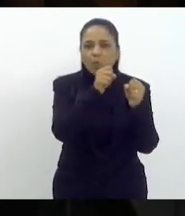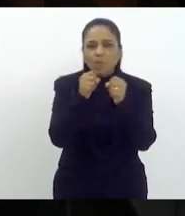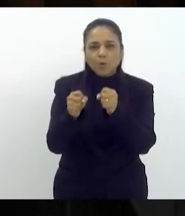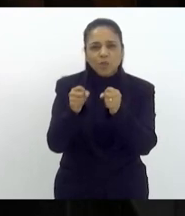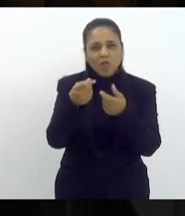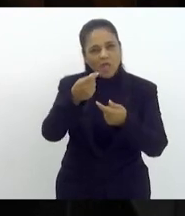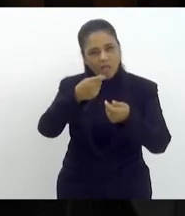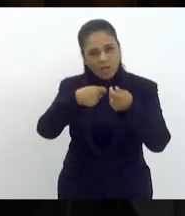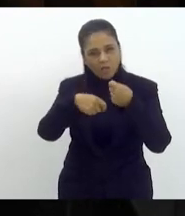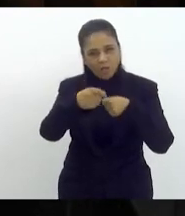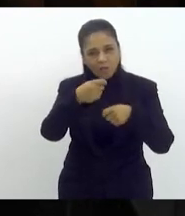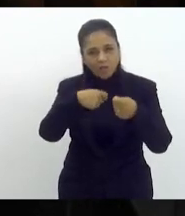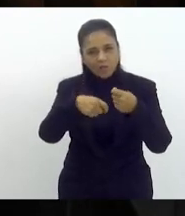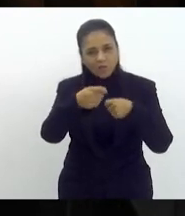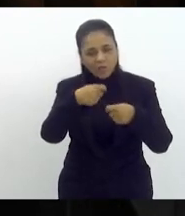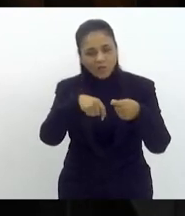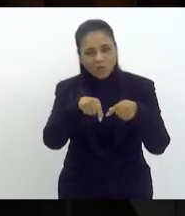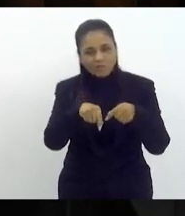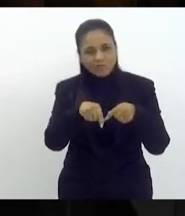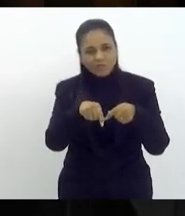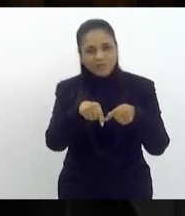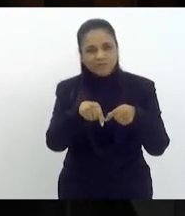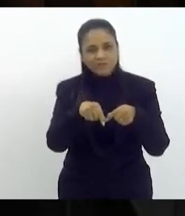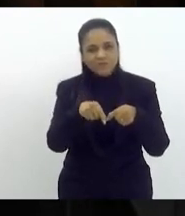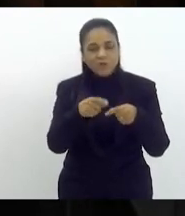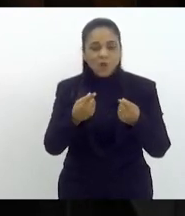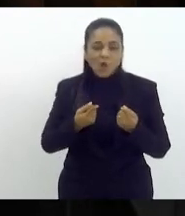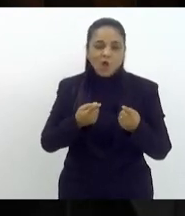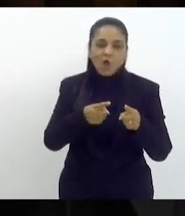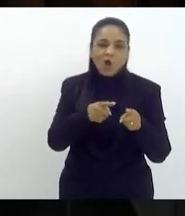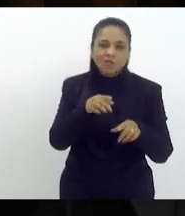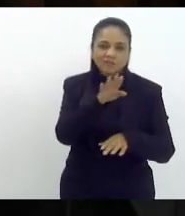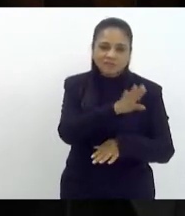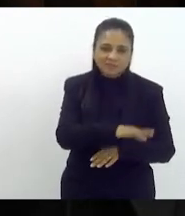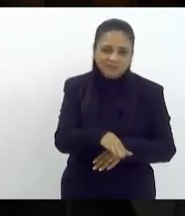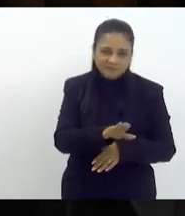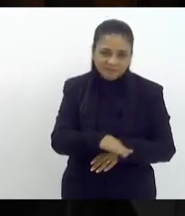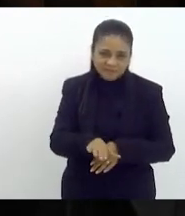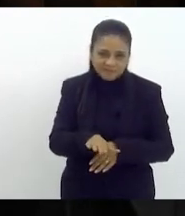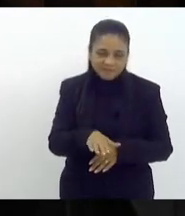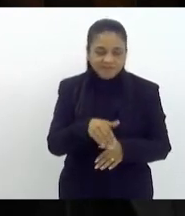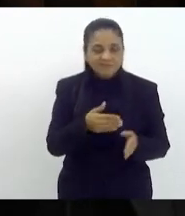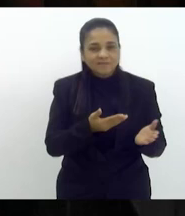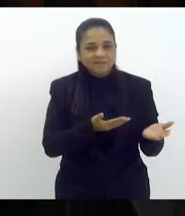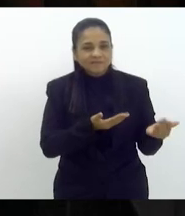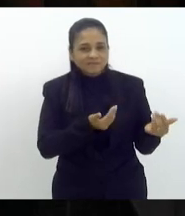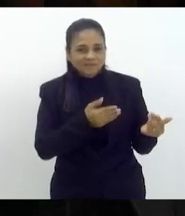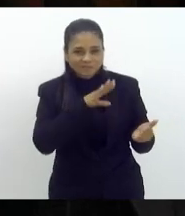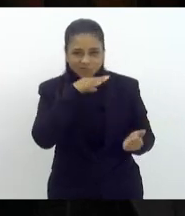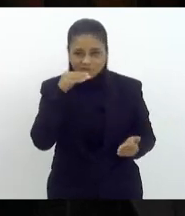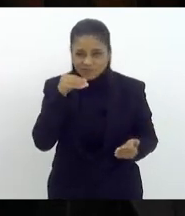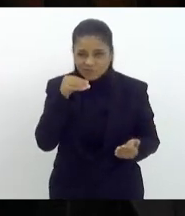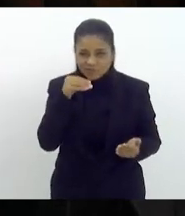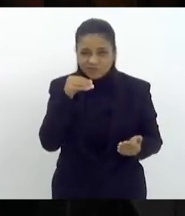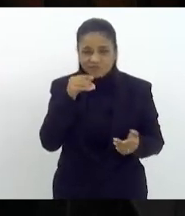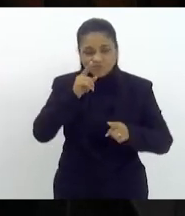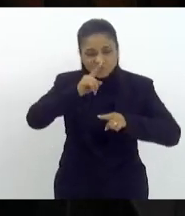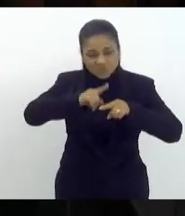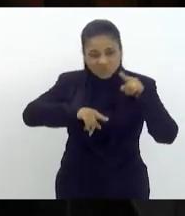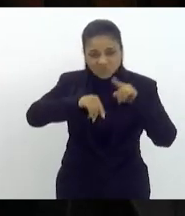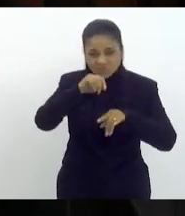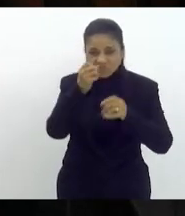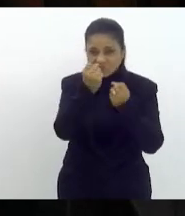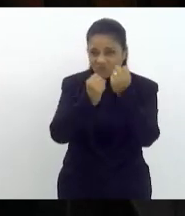detrimento da nossa infância e adolescência os ultraprocessados